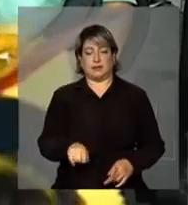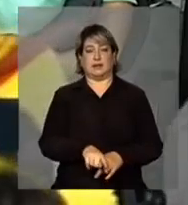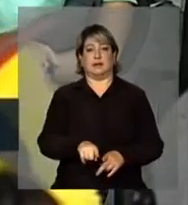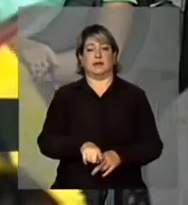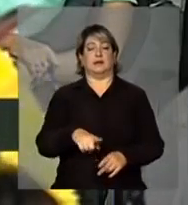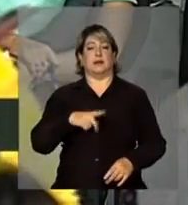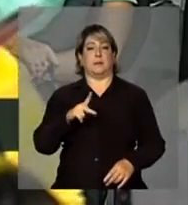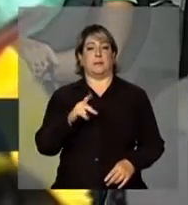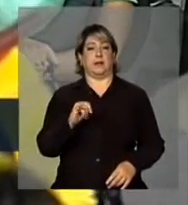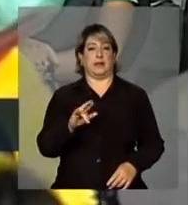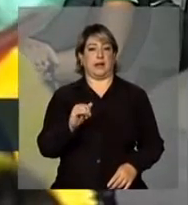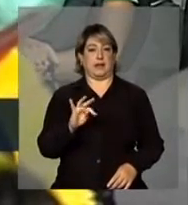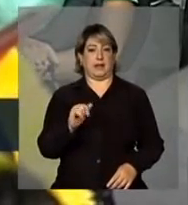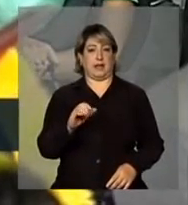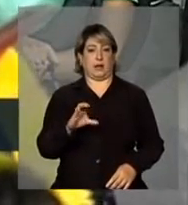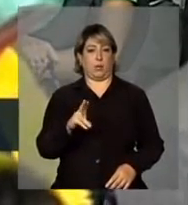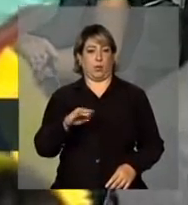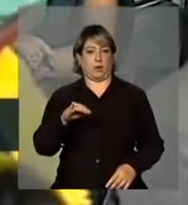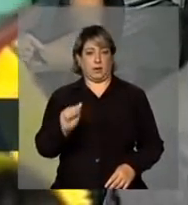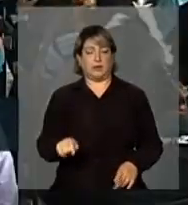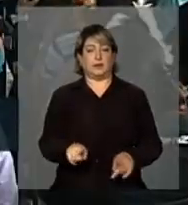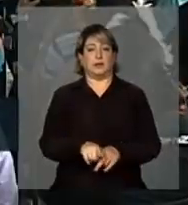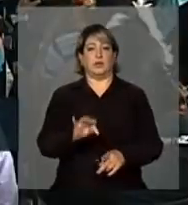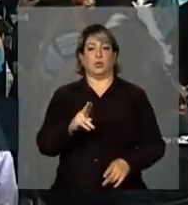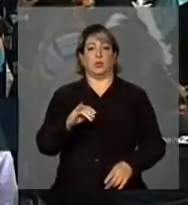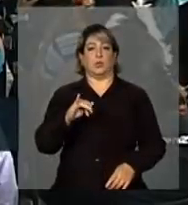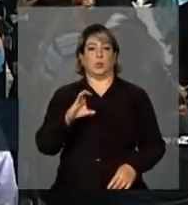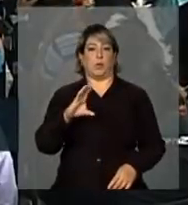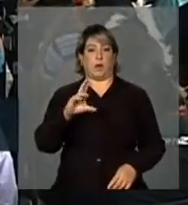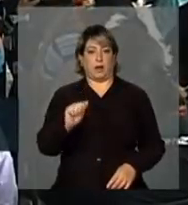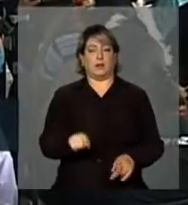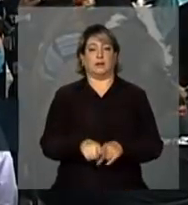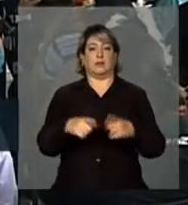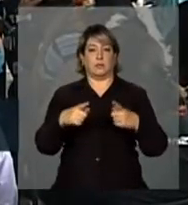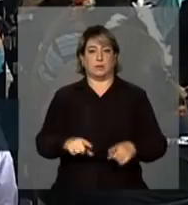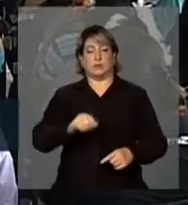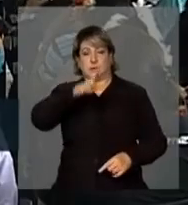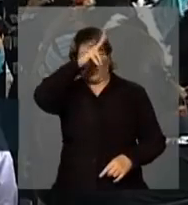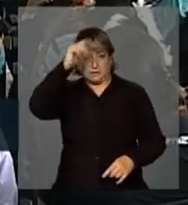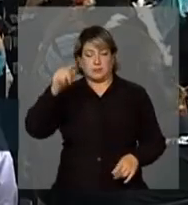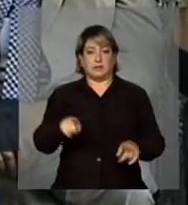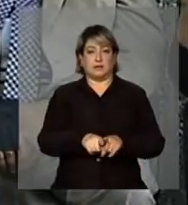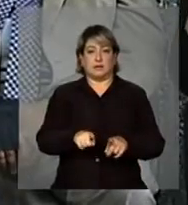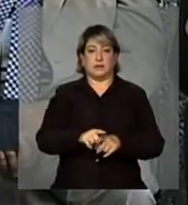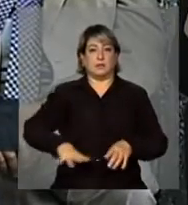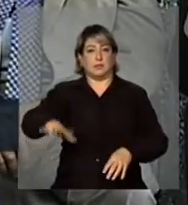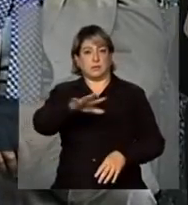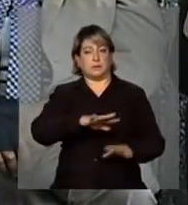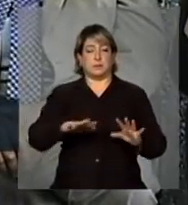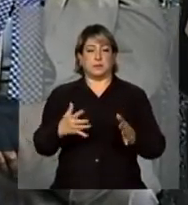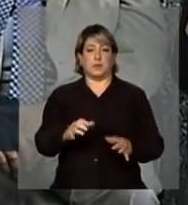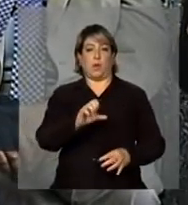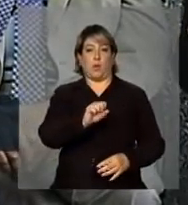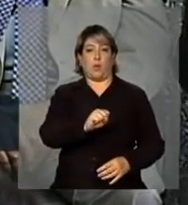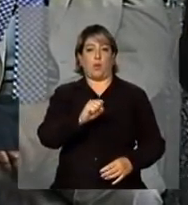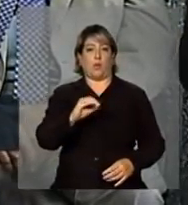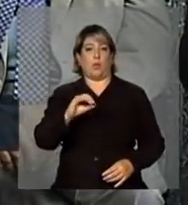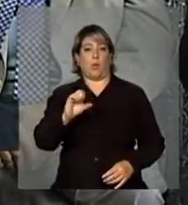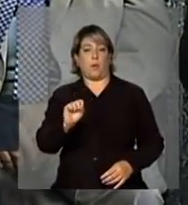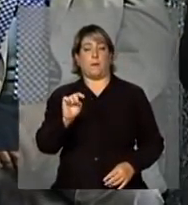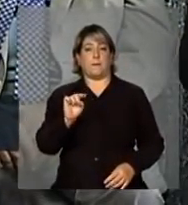e Tuiuca, localizado no município de São Gabriel da Cachoeira, estado do Amazonas, com superfície aproximada de